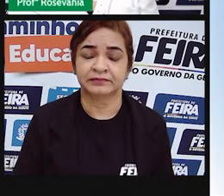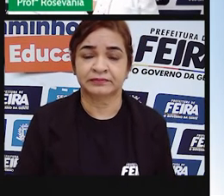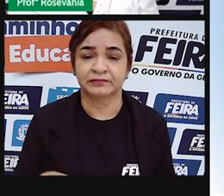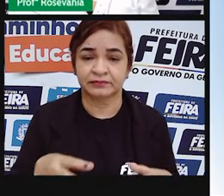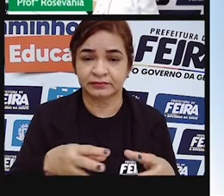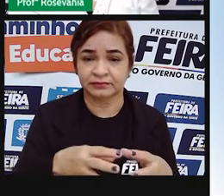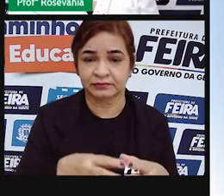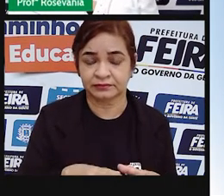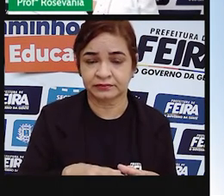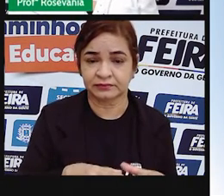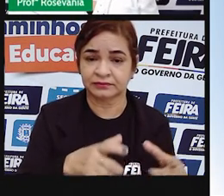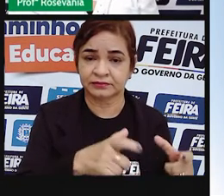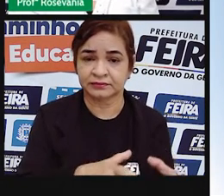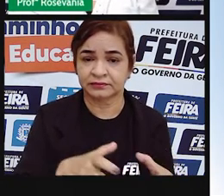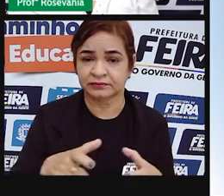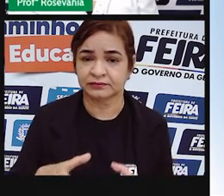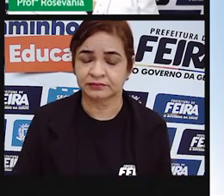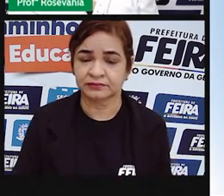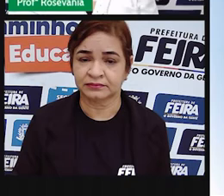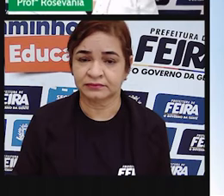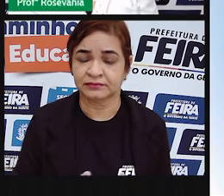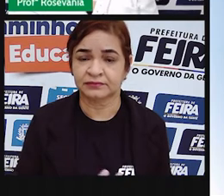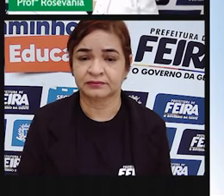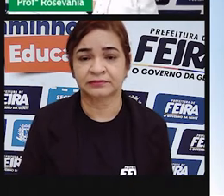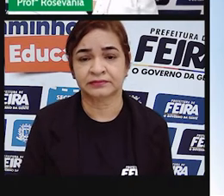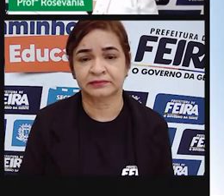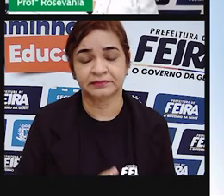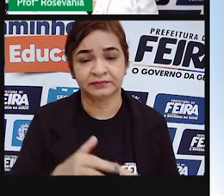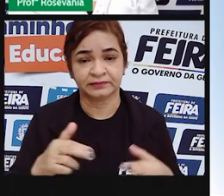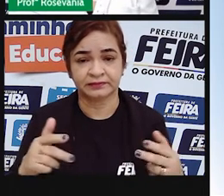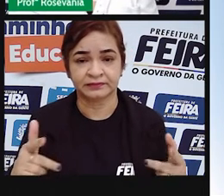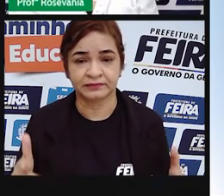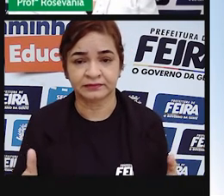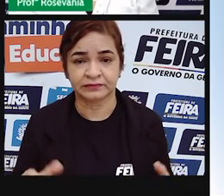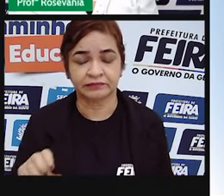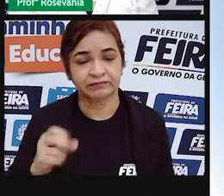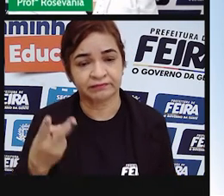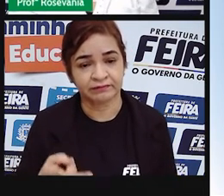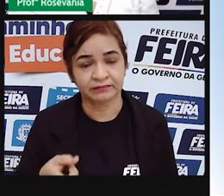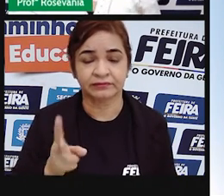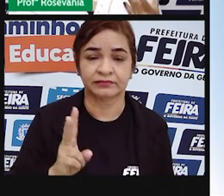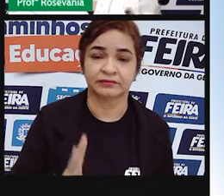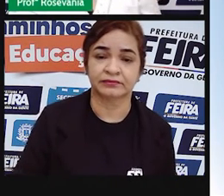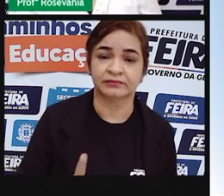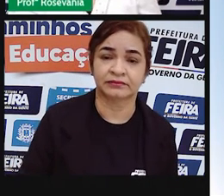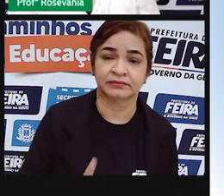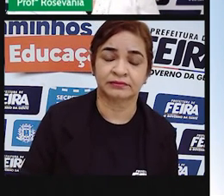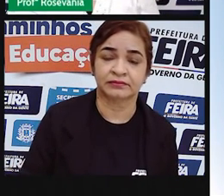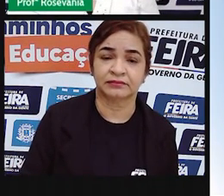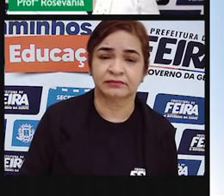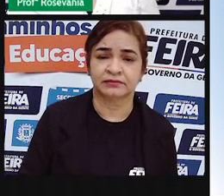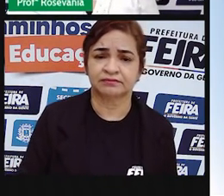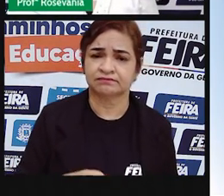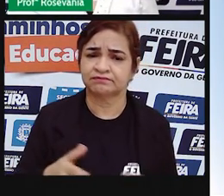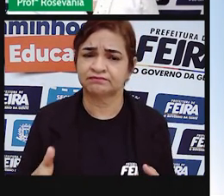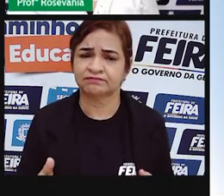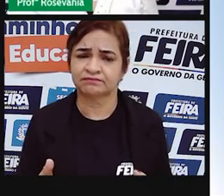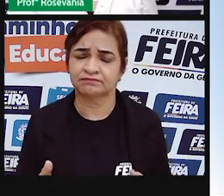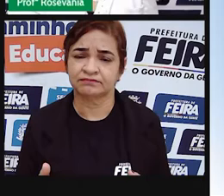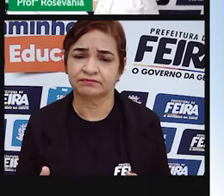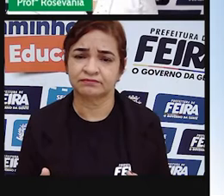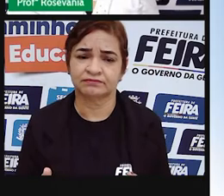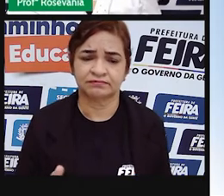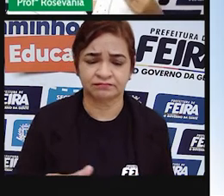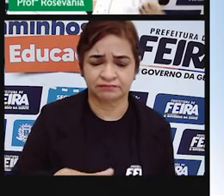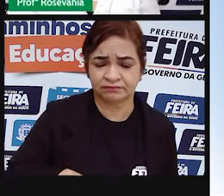ocupar essas áreas aí e são várias reconstruções na maioria das vezes ou quase todas as vezes irregulares onde a